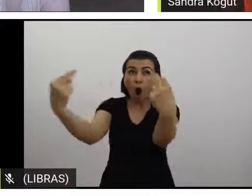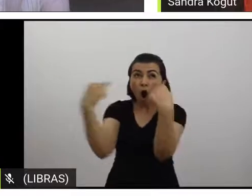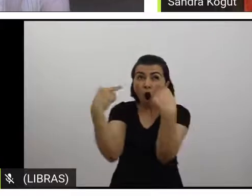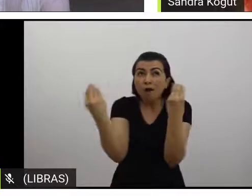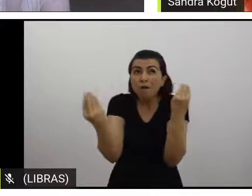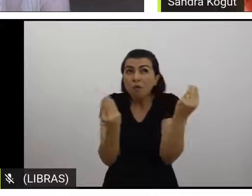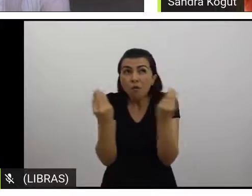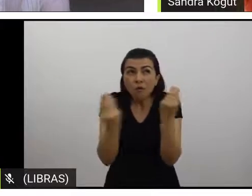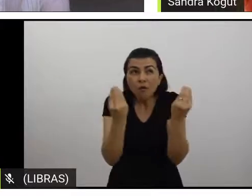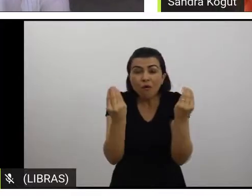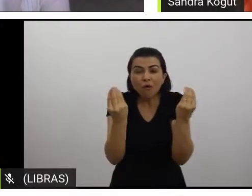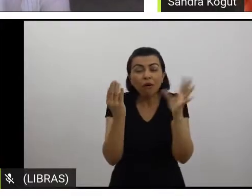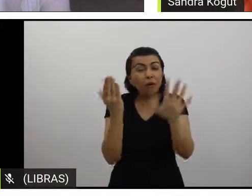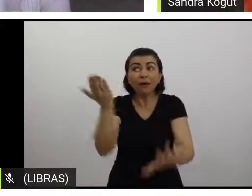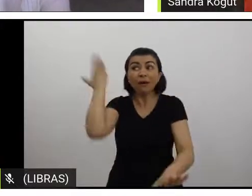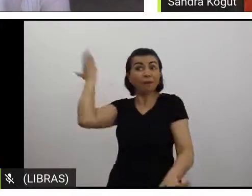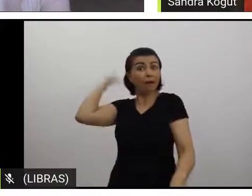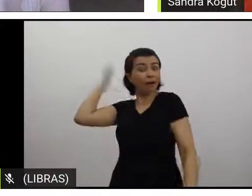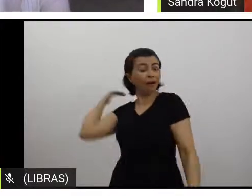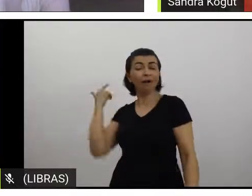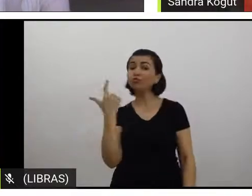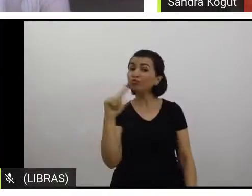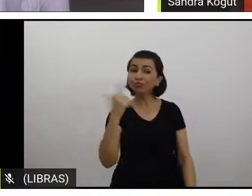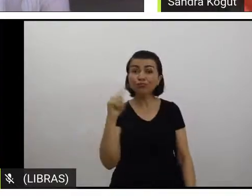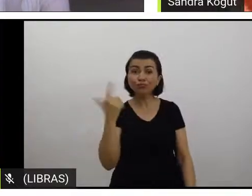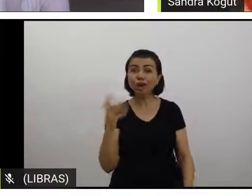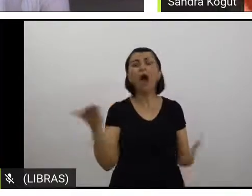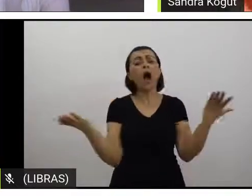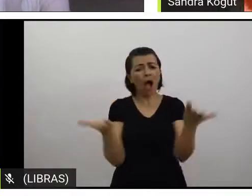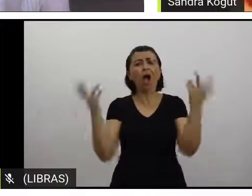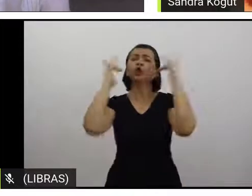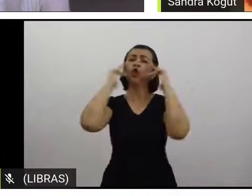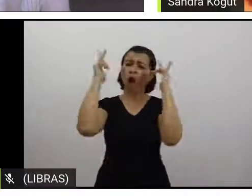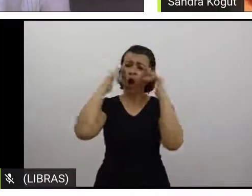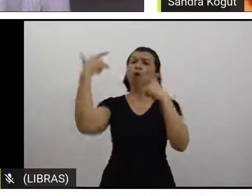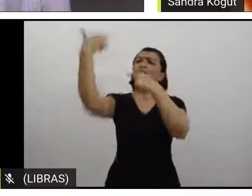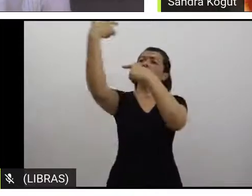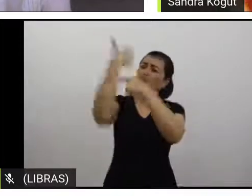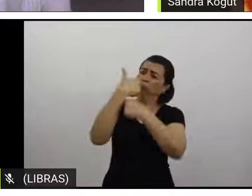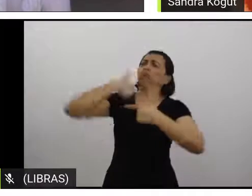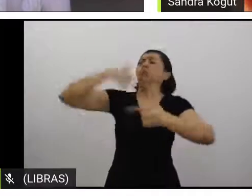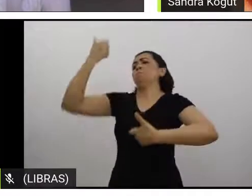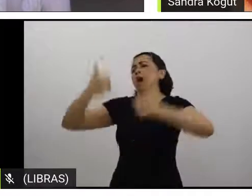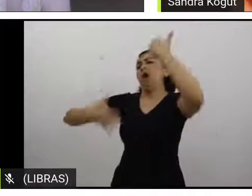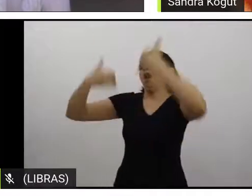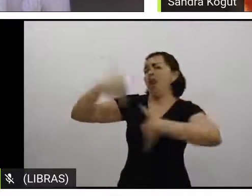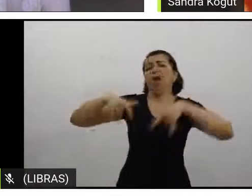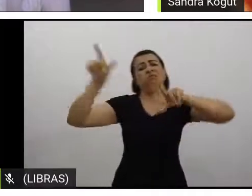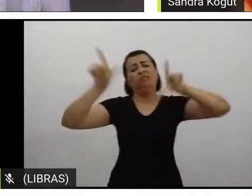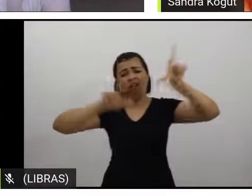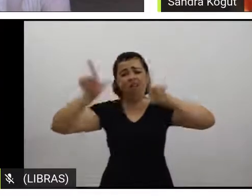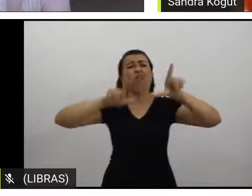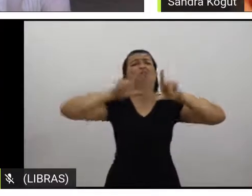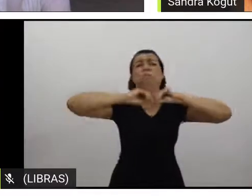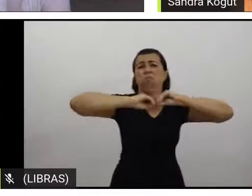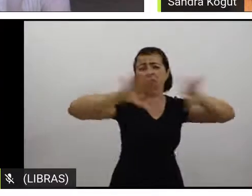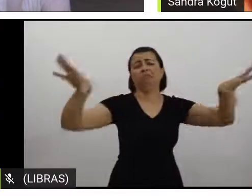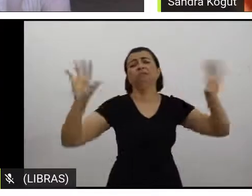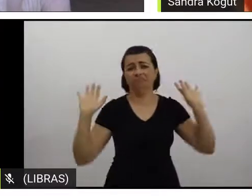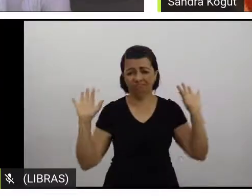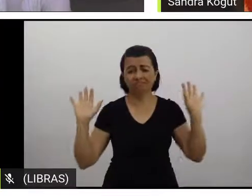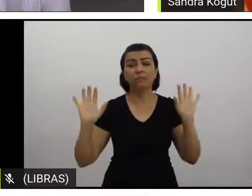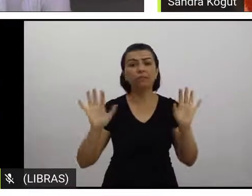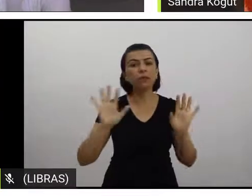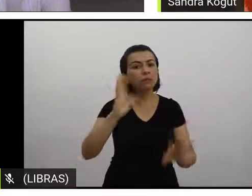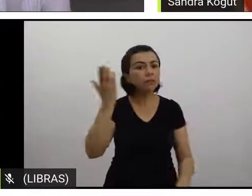essa câmera de vídeo para falar... A referência disso era a televisão. A televisão não funcionava com ida e volta, não